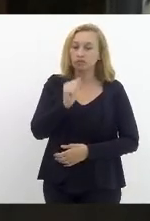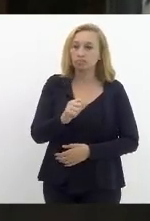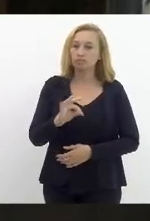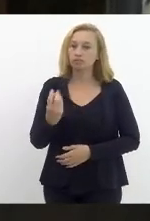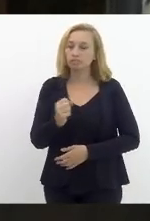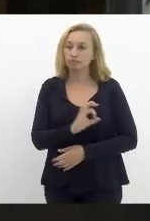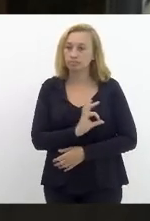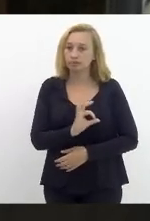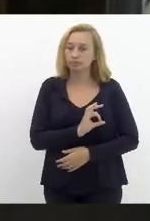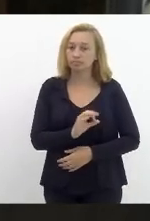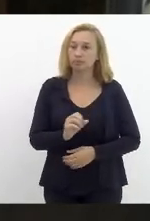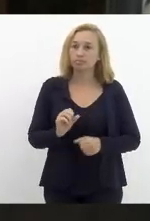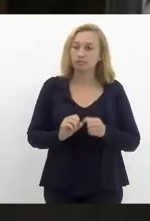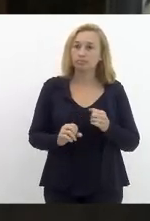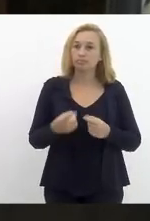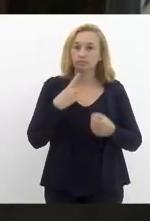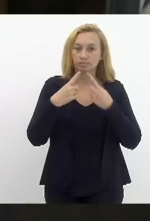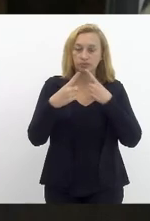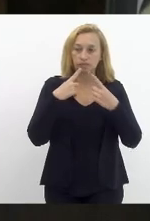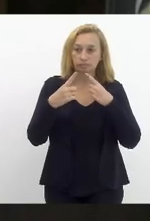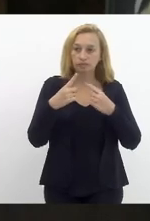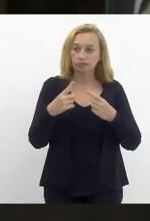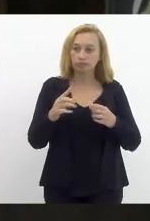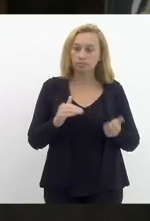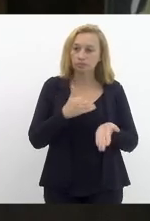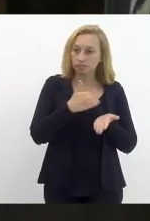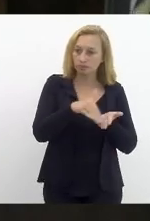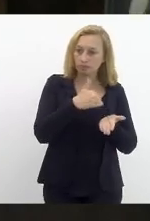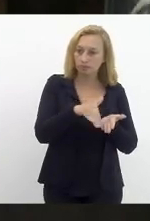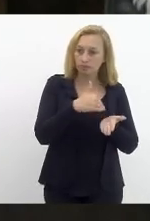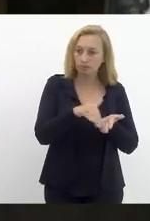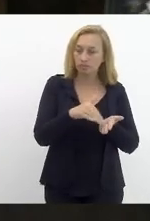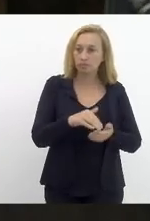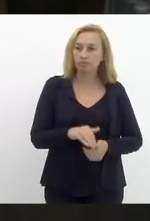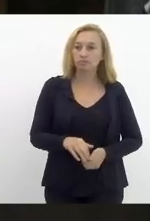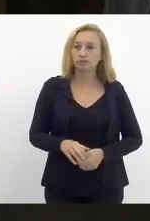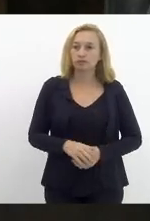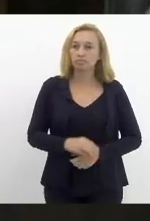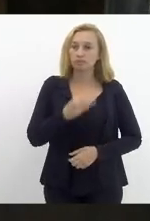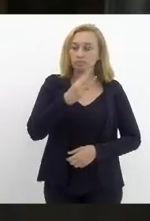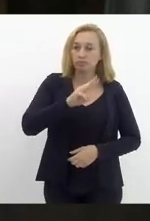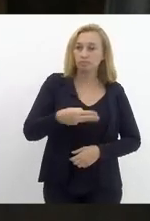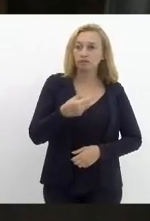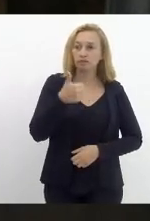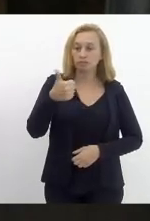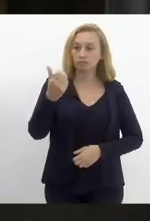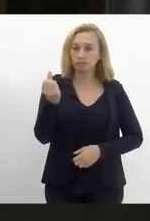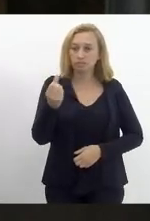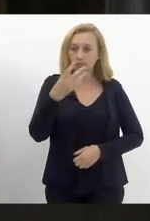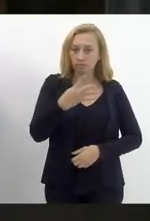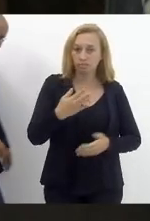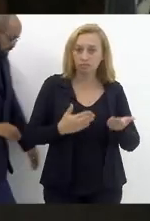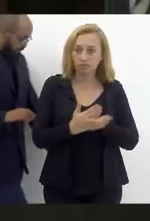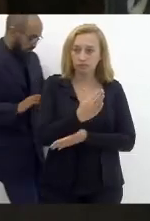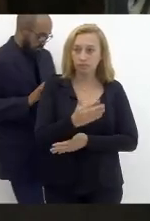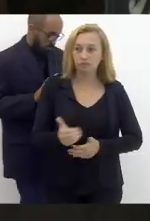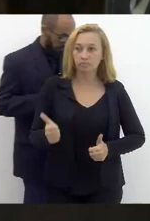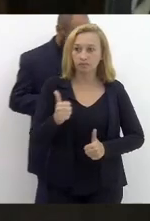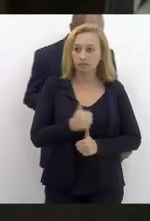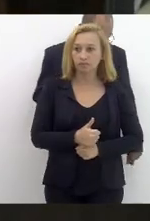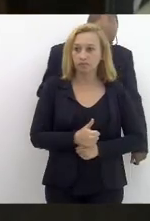vou fazer o debate com o secretário a respeito dos 3.164 aprovados.